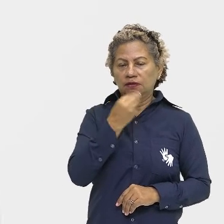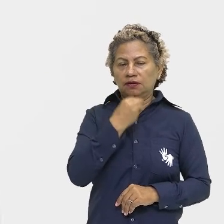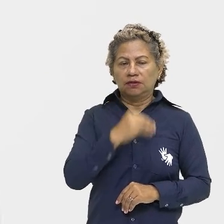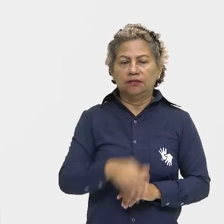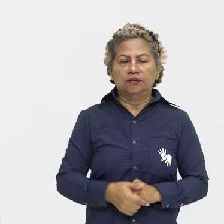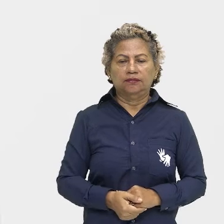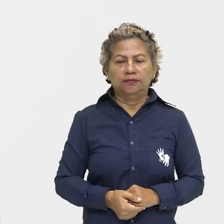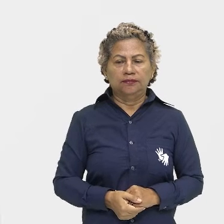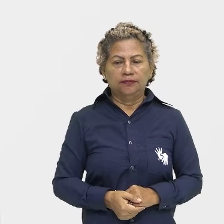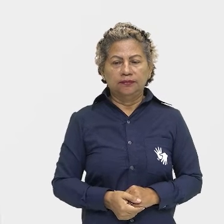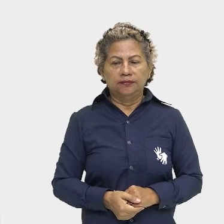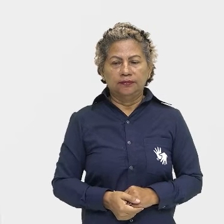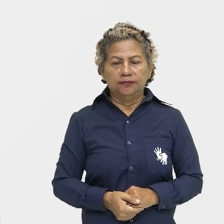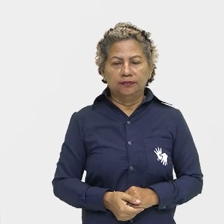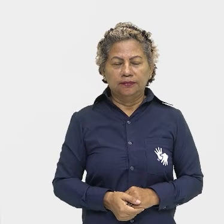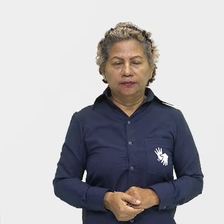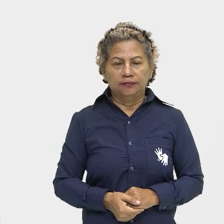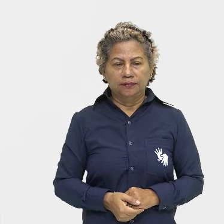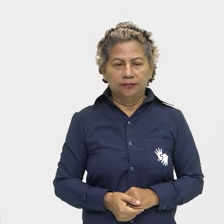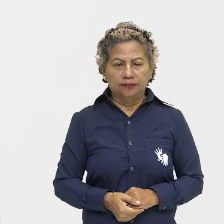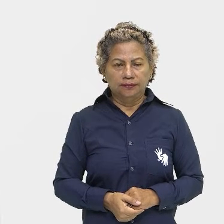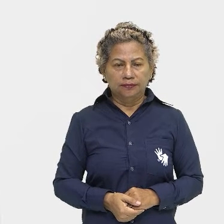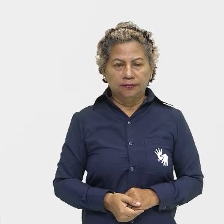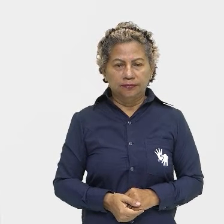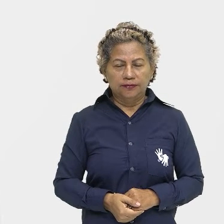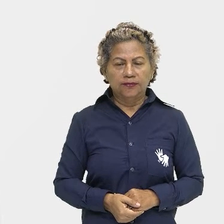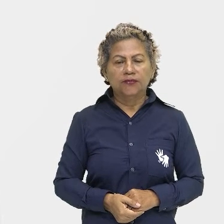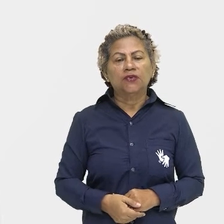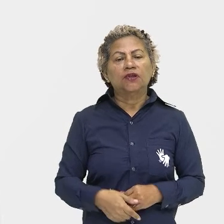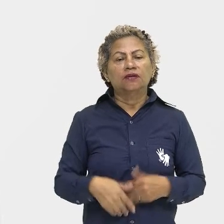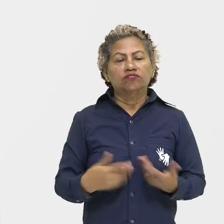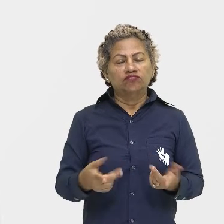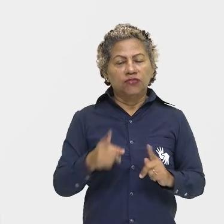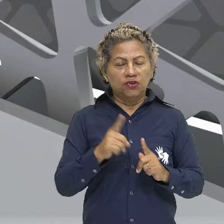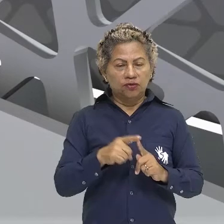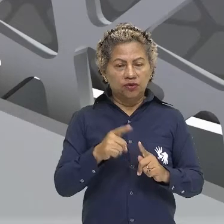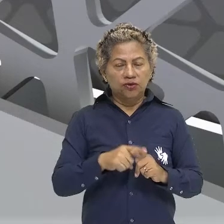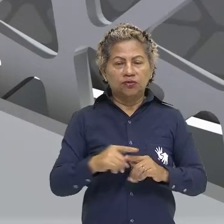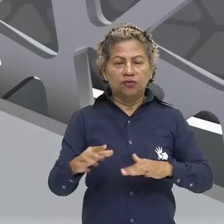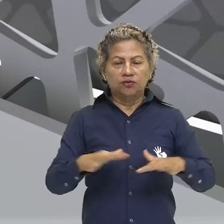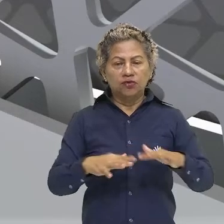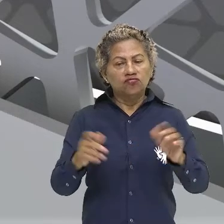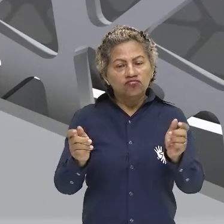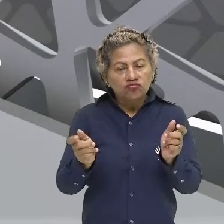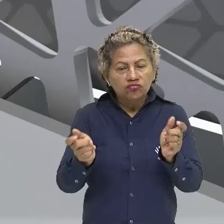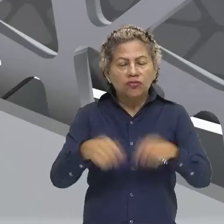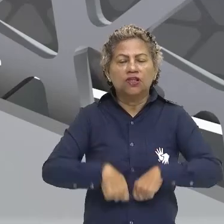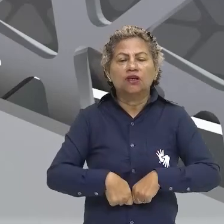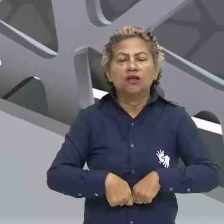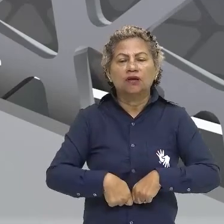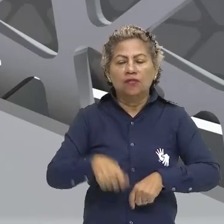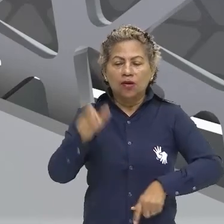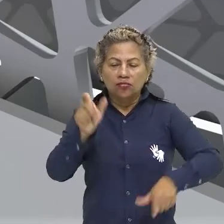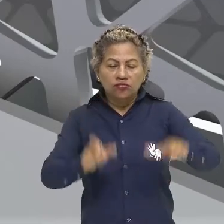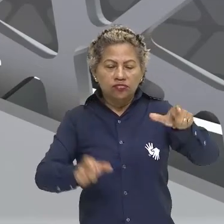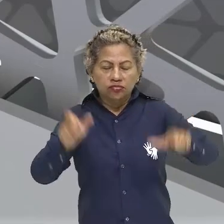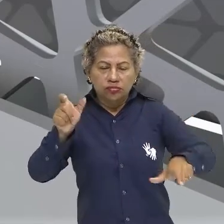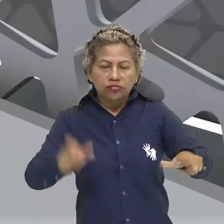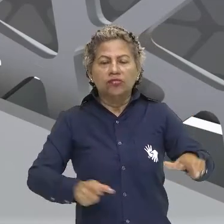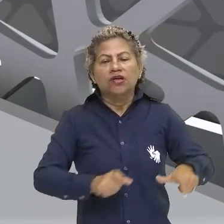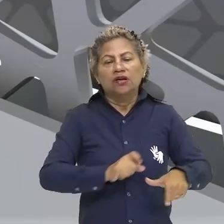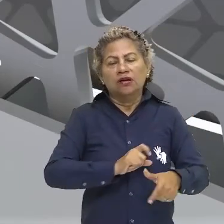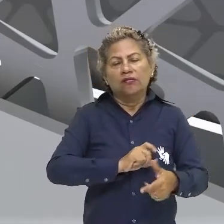fraco. Então, essas são as qualidades do movimento e que nos possibilita diversos tipos